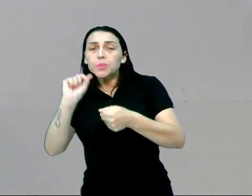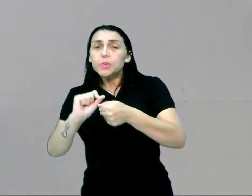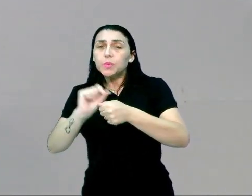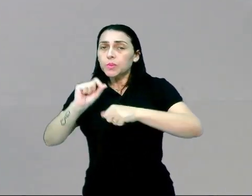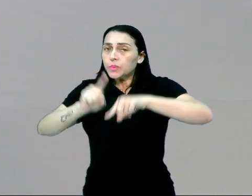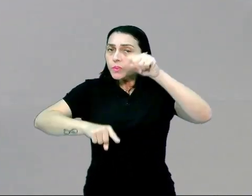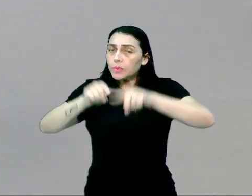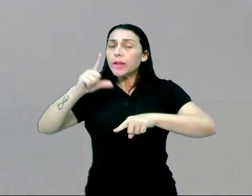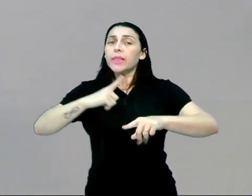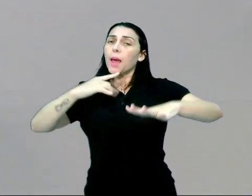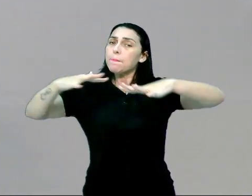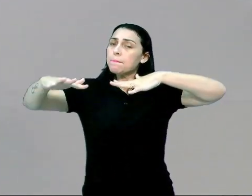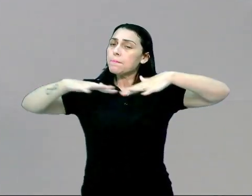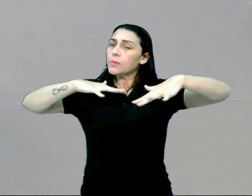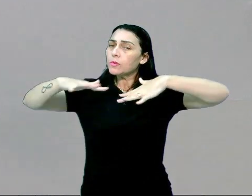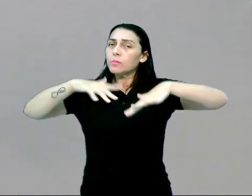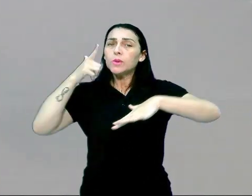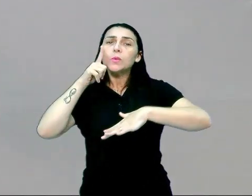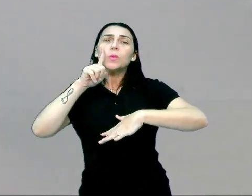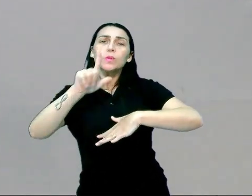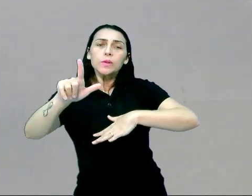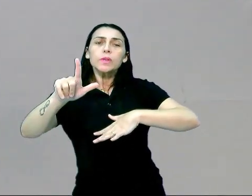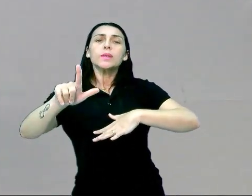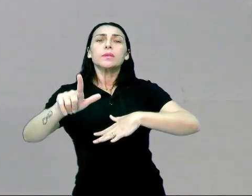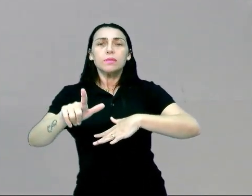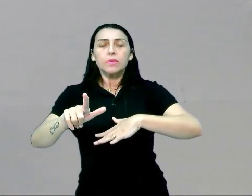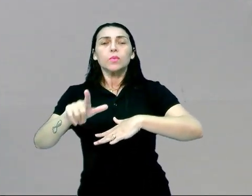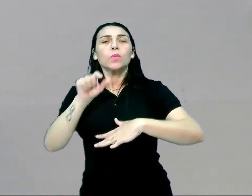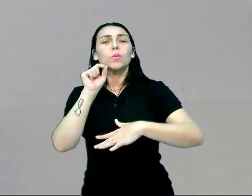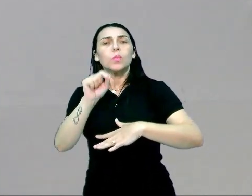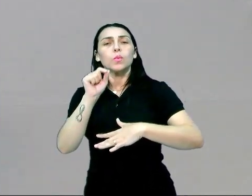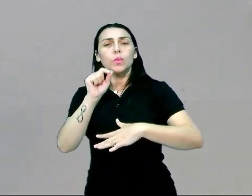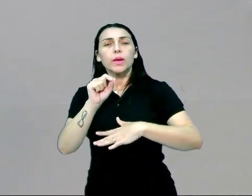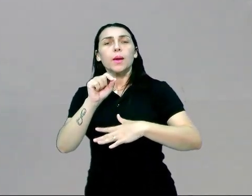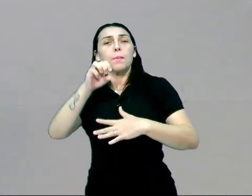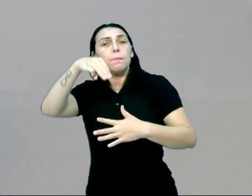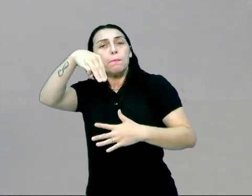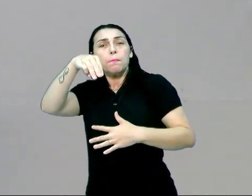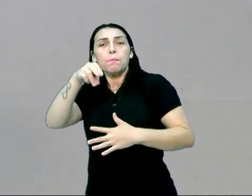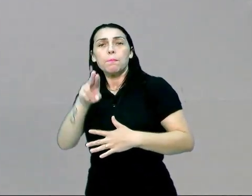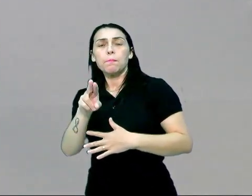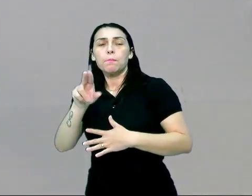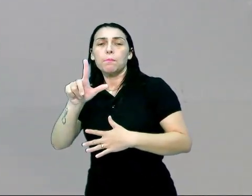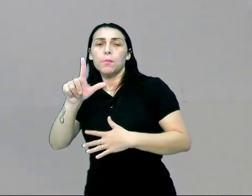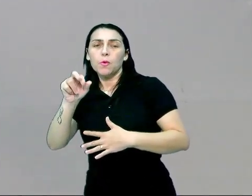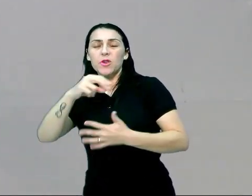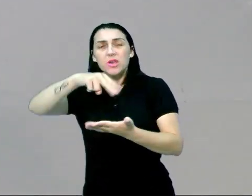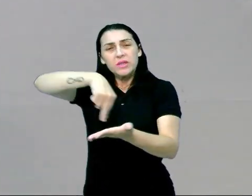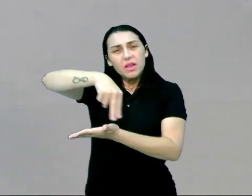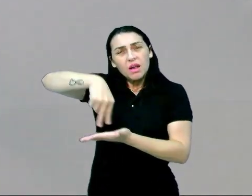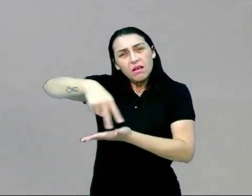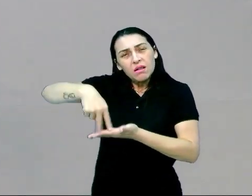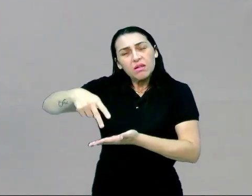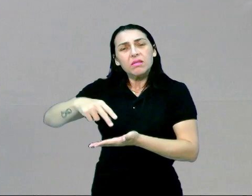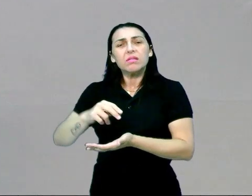uma ferramenta, um recurso que eles consigam se movimentar. E aí vem aqueles kit move, Just Dance,